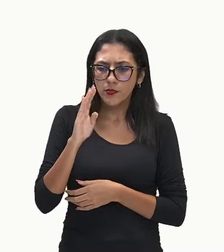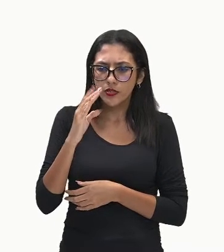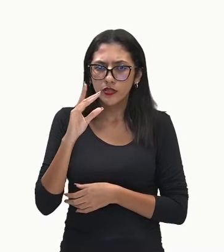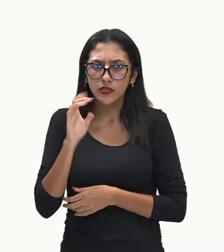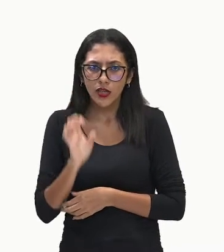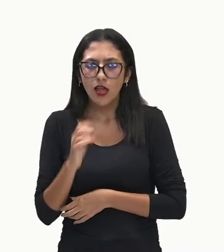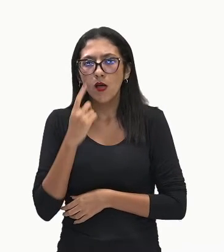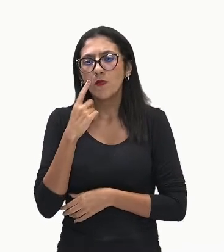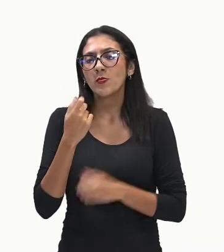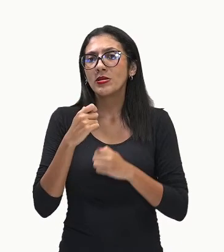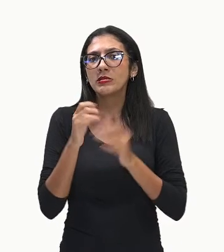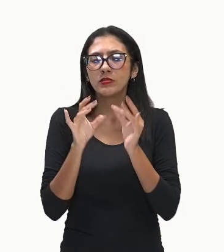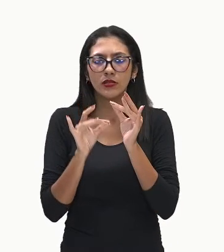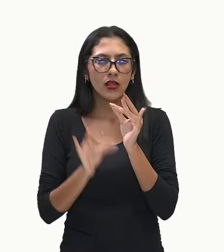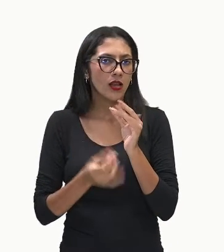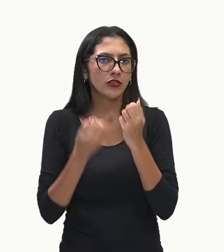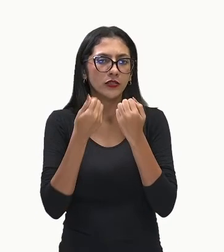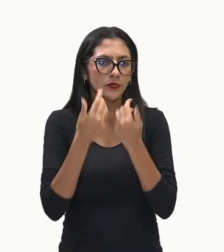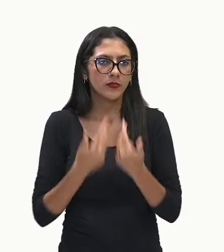a elas, né?